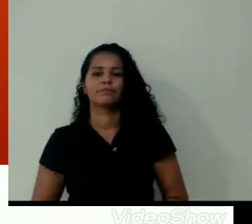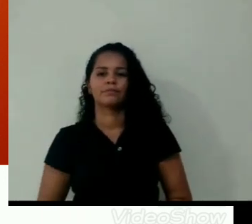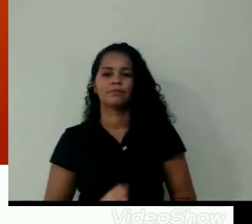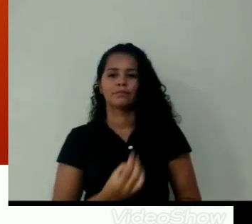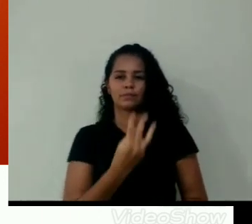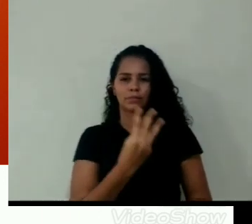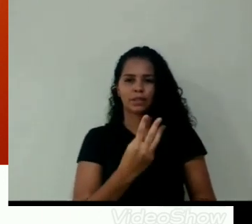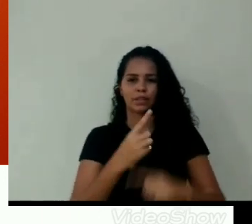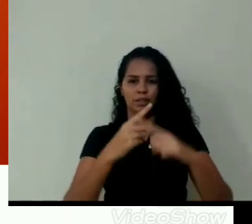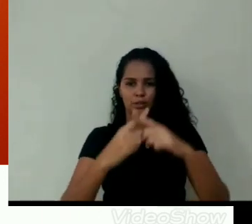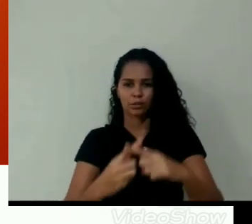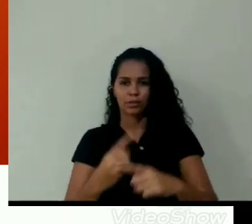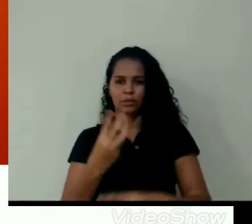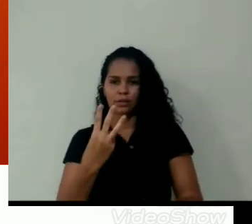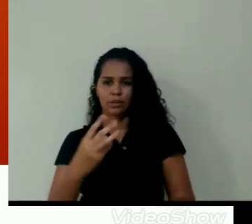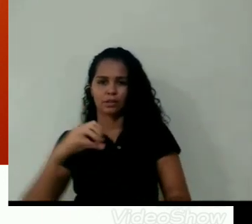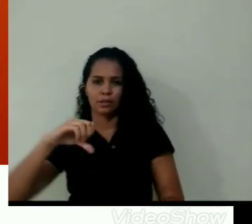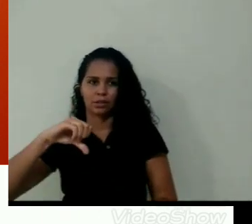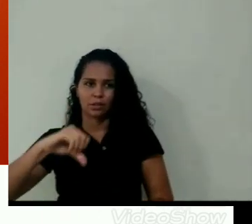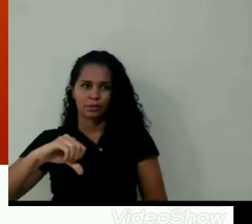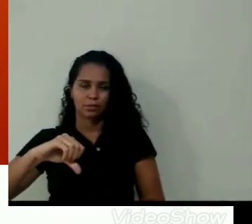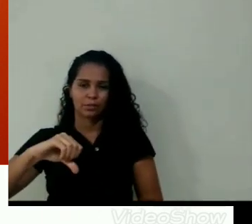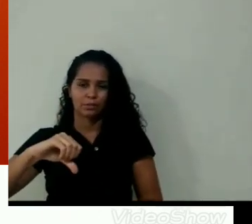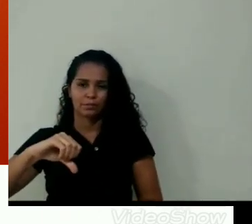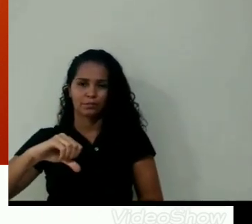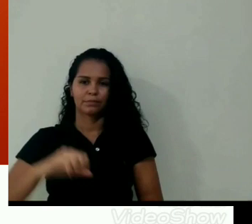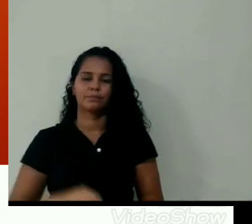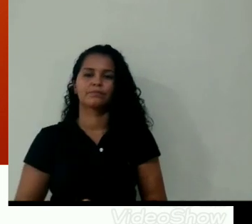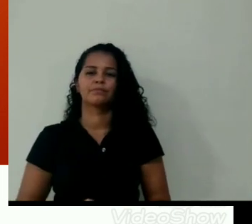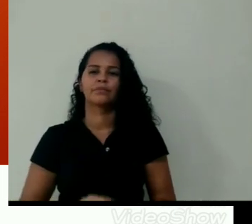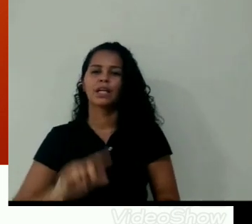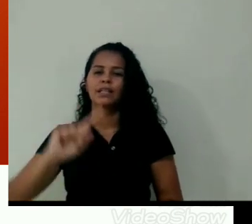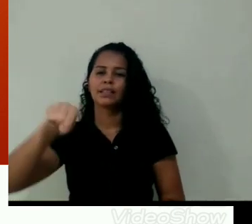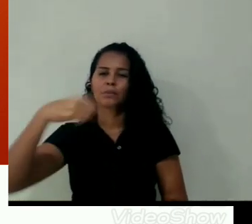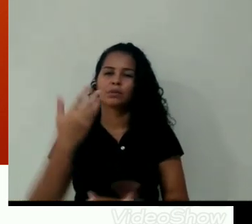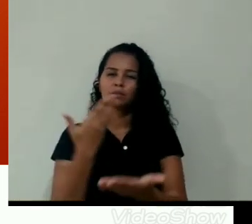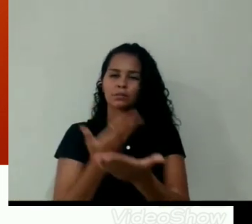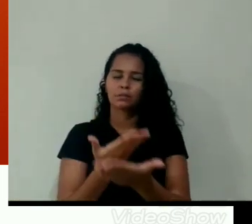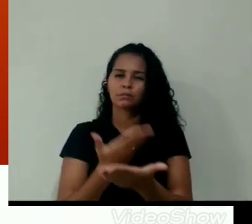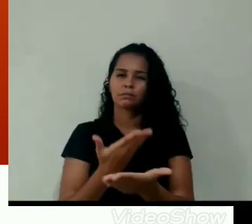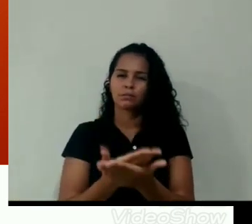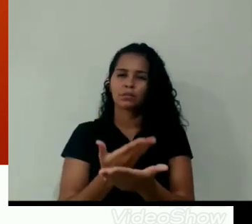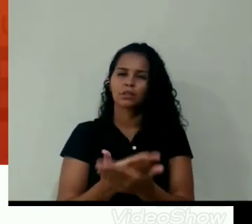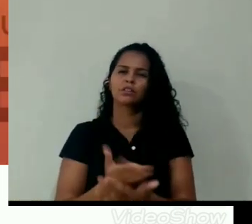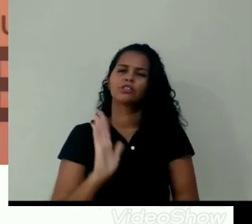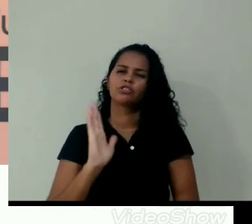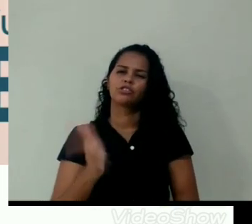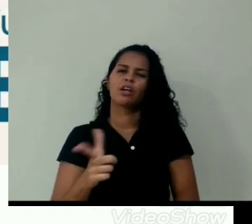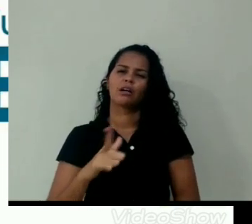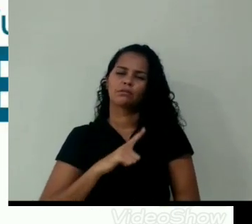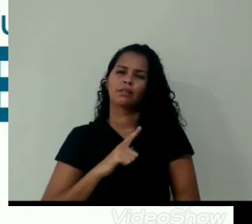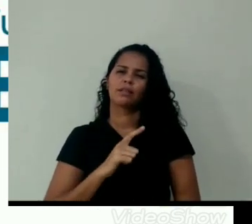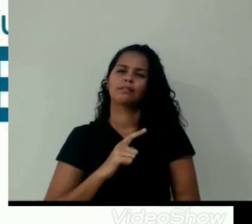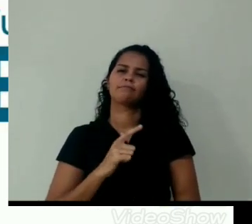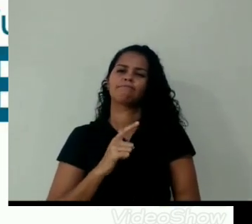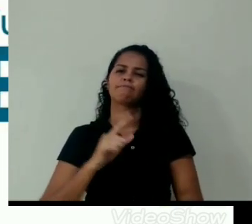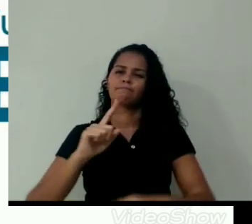frações. Sugiro que você agora tente fazer os exercícios da lista que vai ser proposta. Até um próximo encontro.